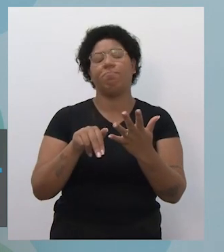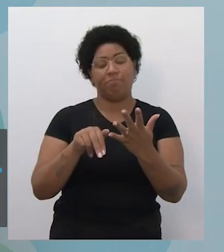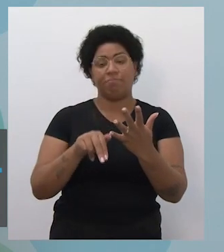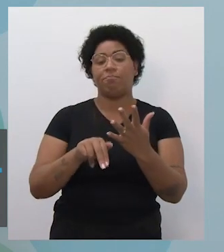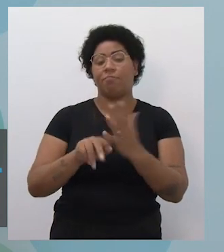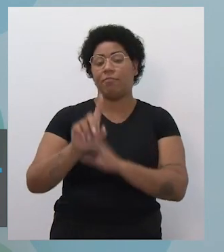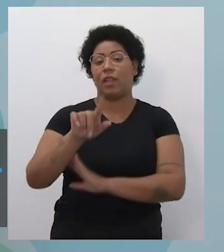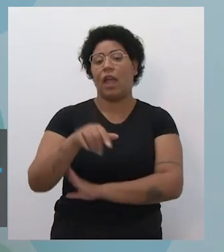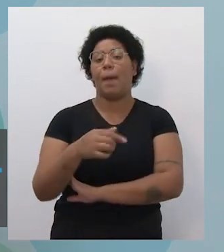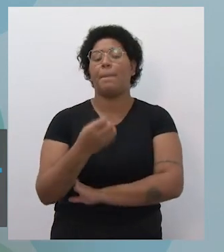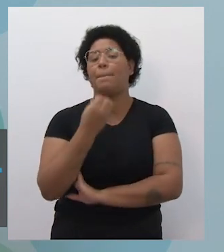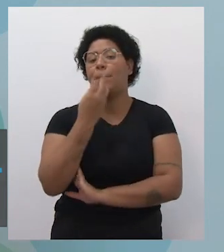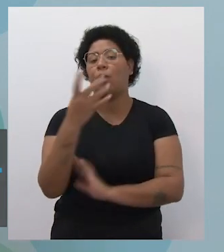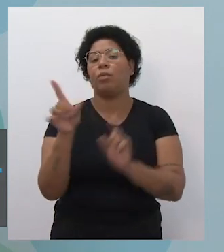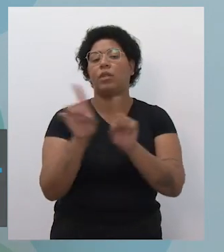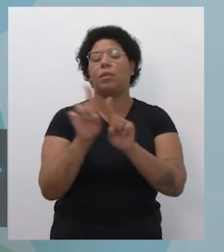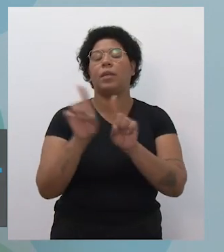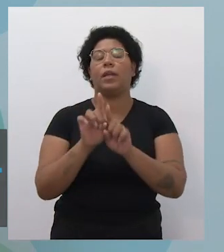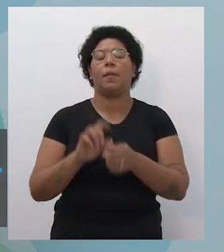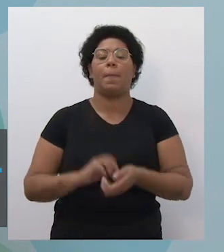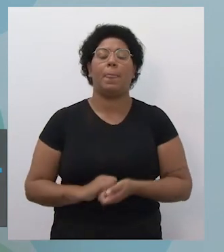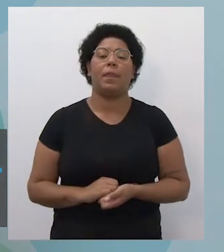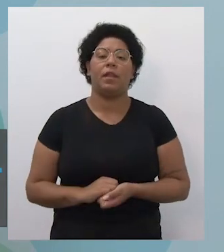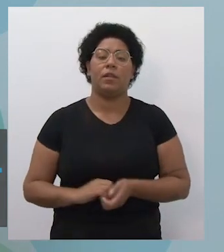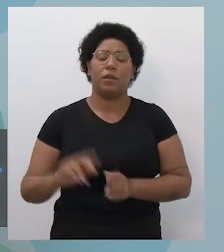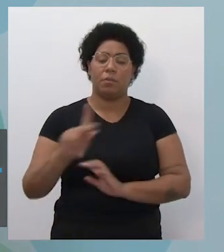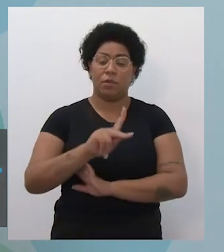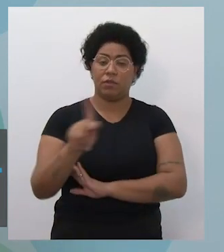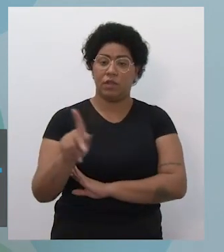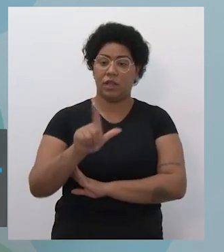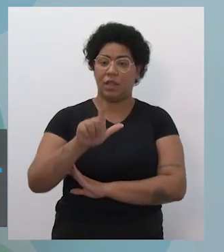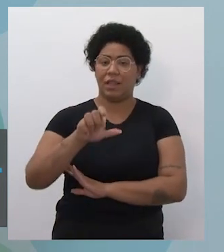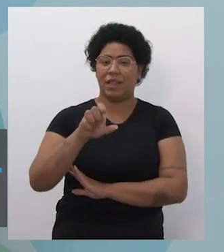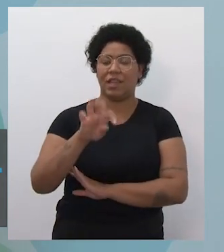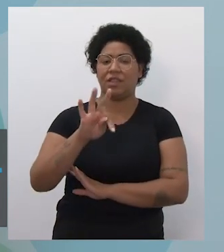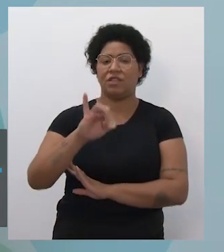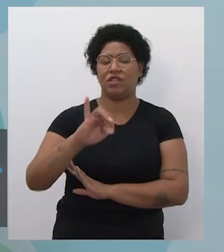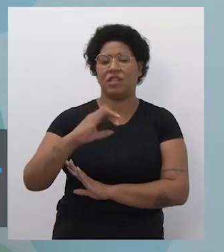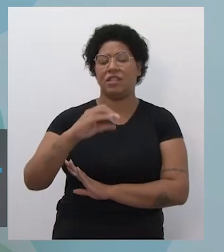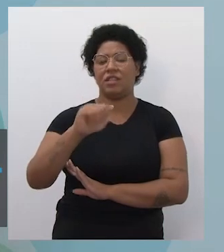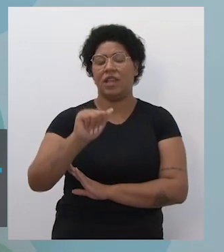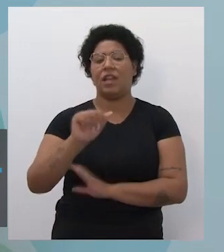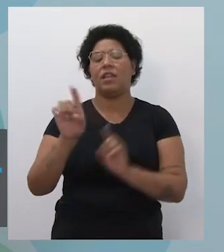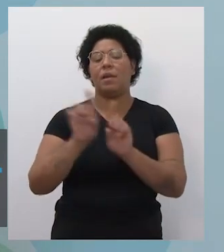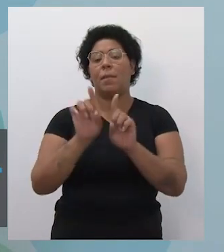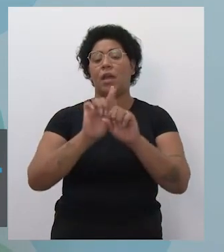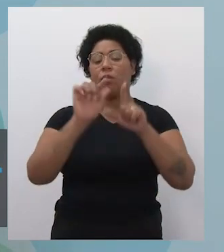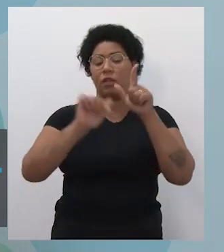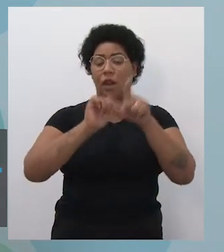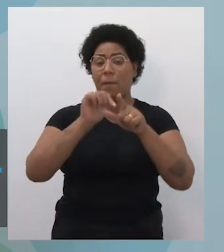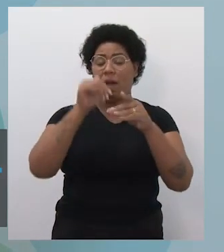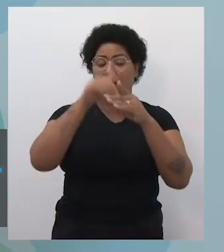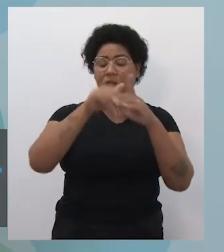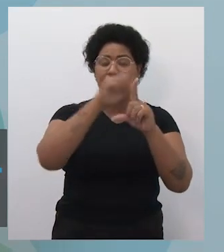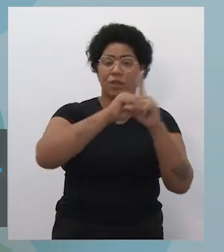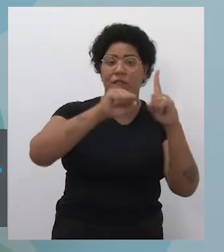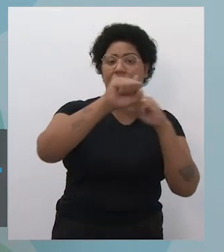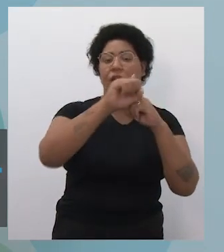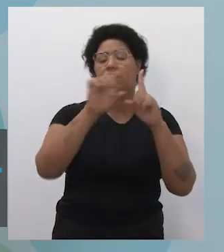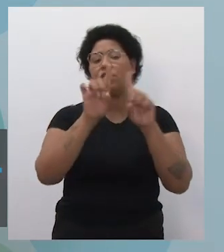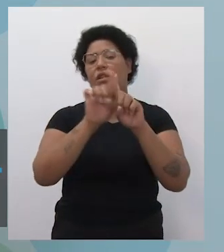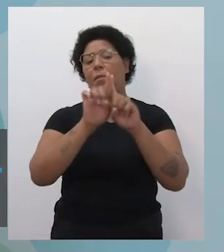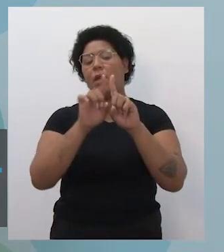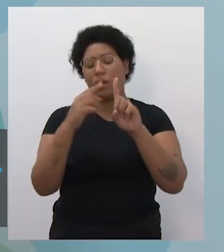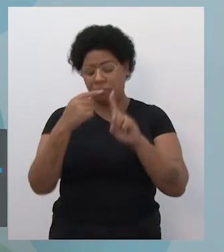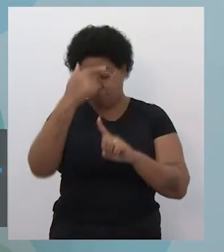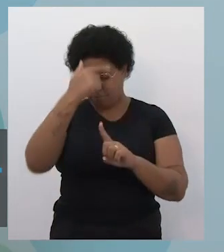né, pensando em uma temática. A professora Letícia fala do trabalho com cidadania e autoconhecimento. O professor Wilson